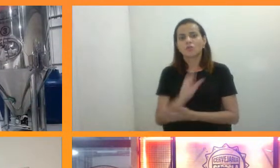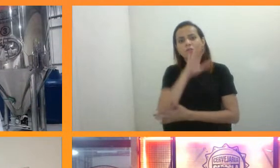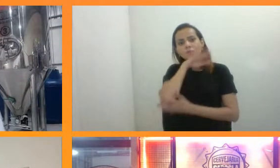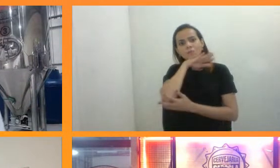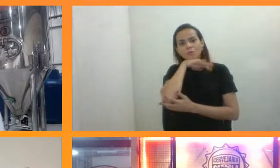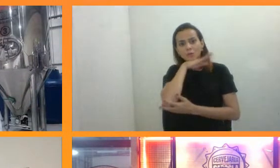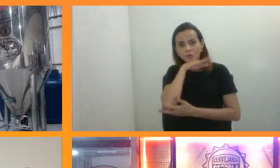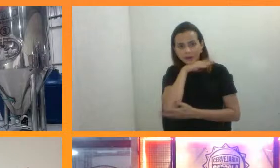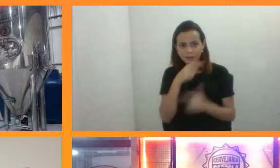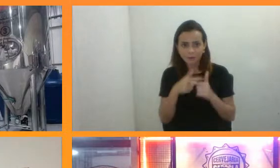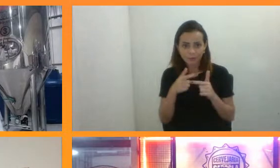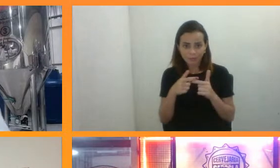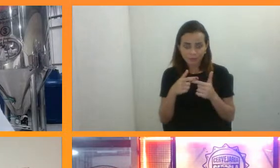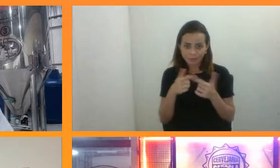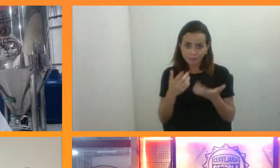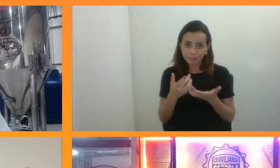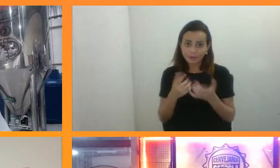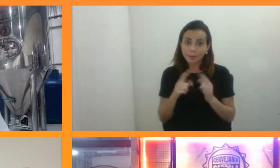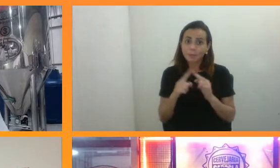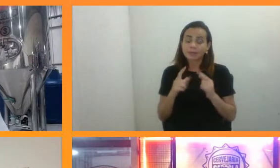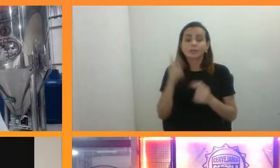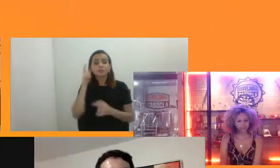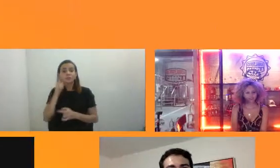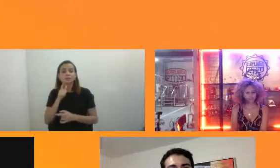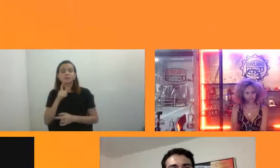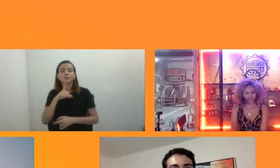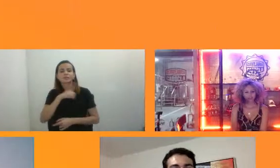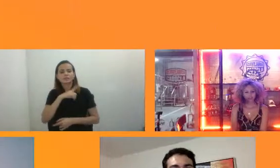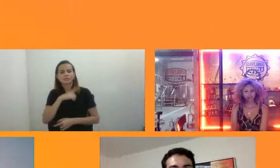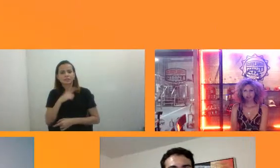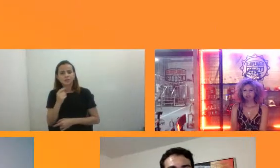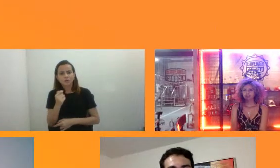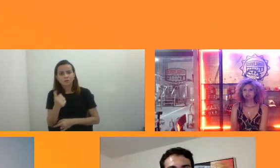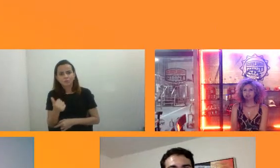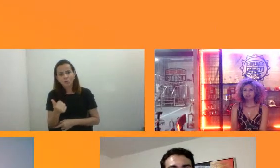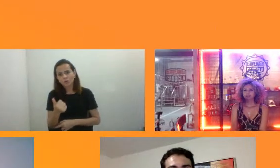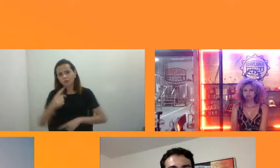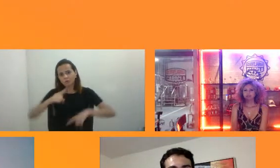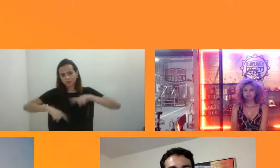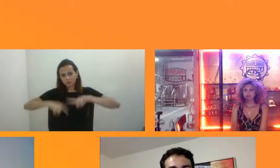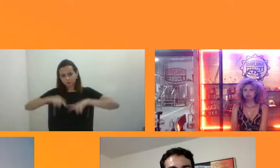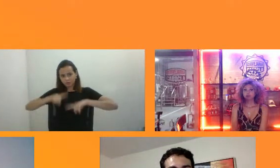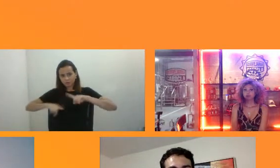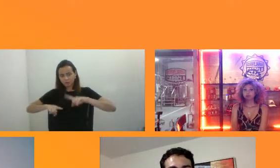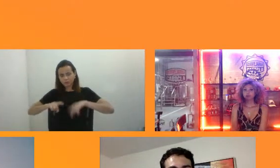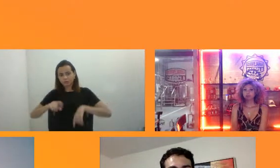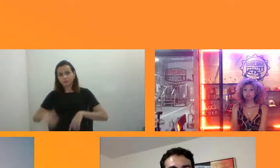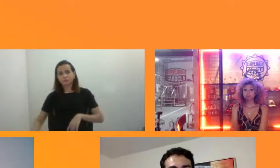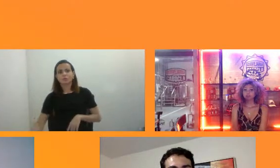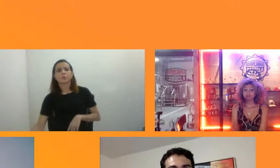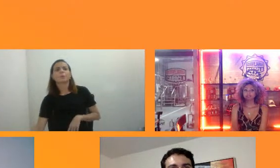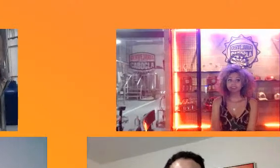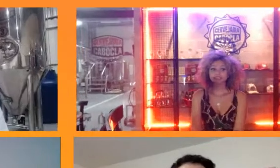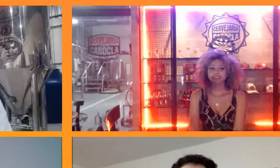manter um pouquinho desse material e a sobrevida do material.